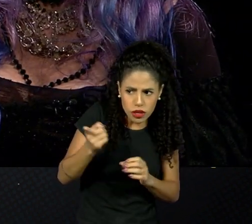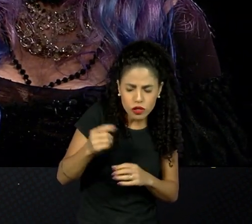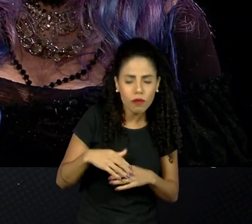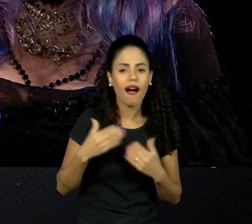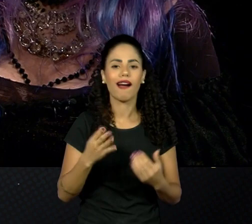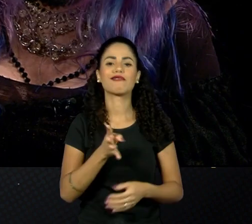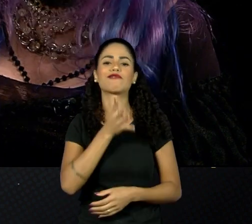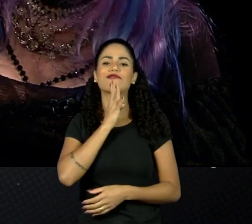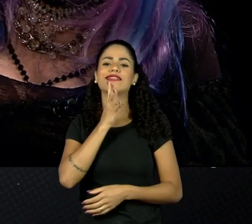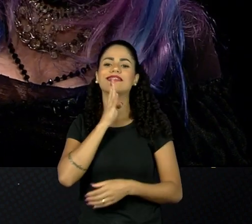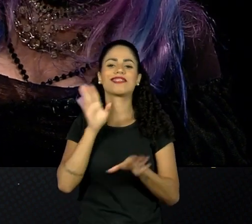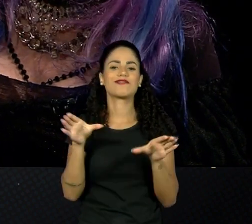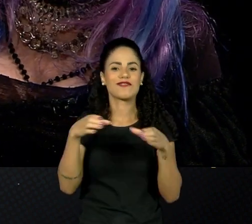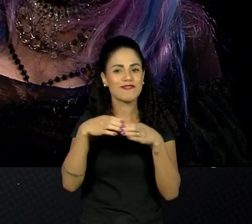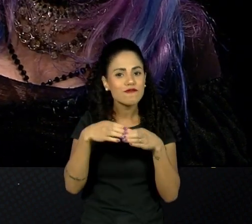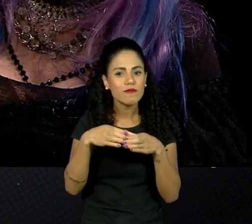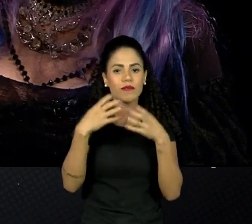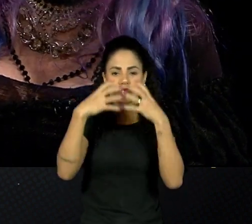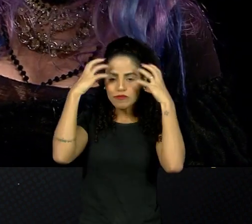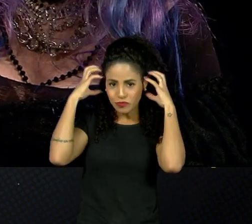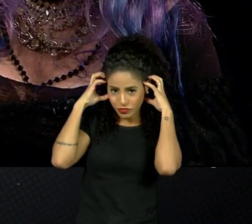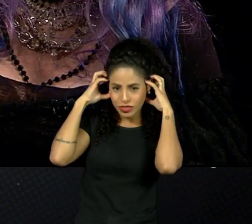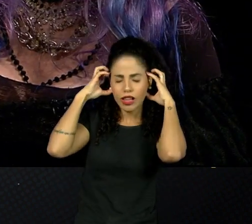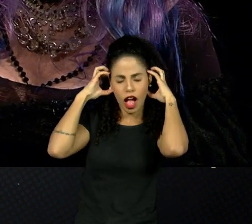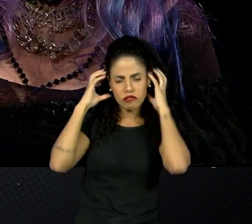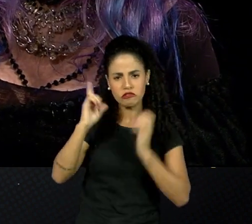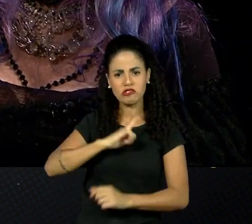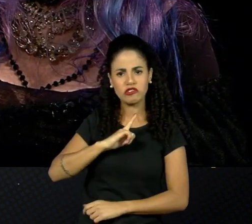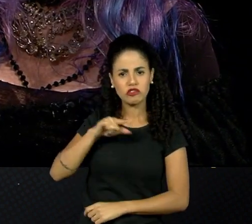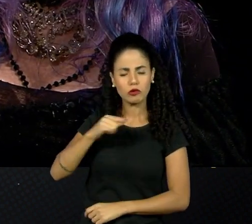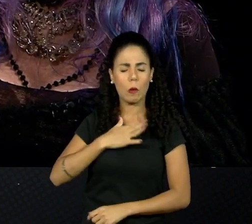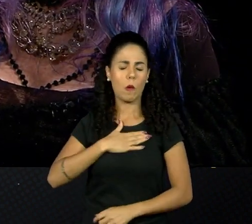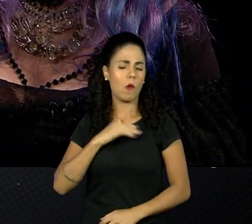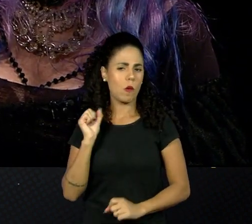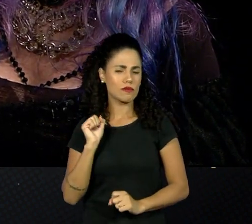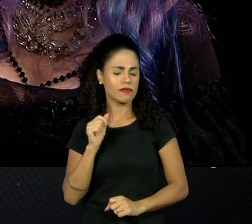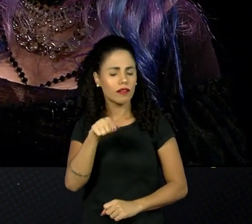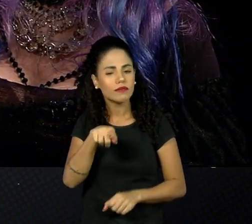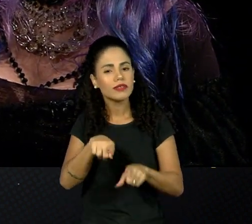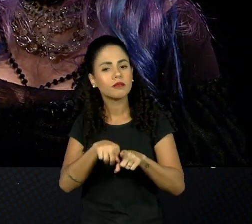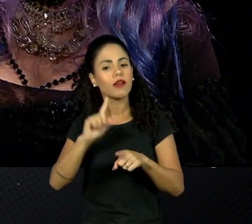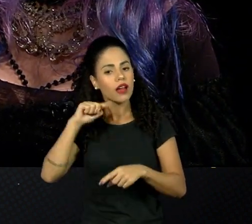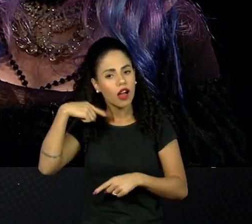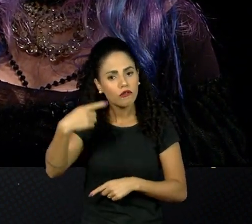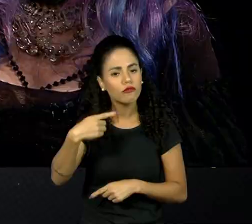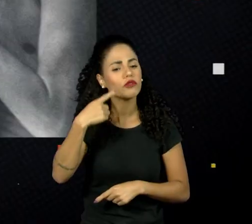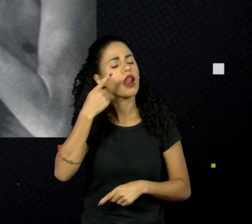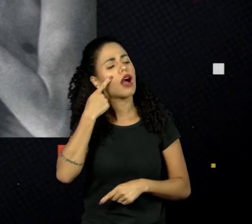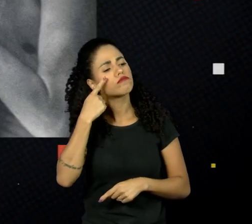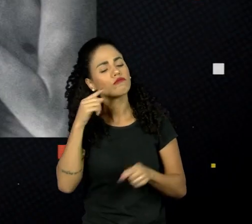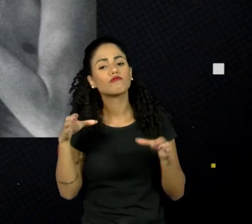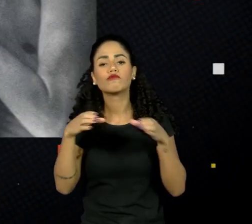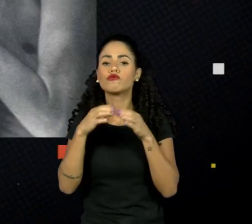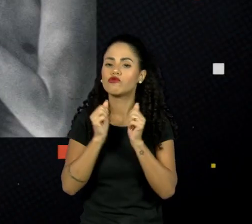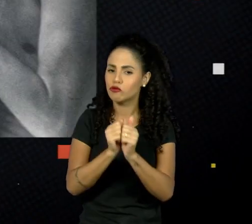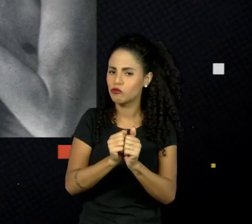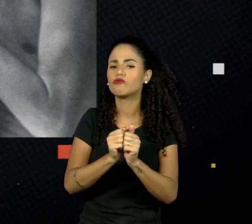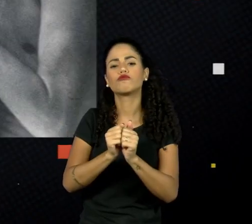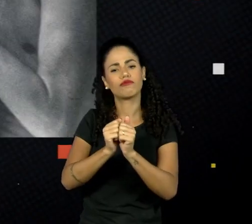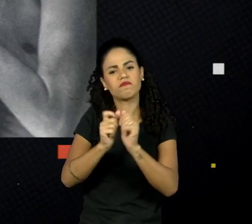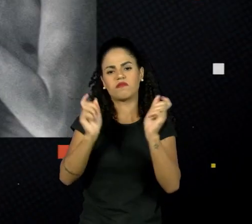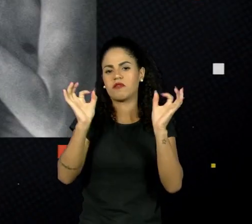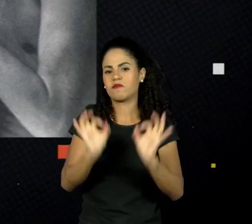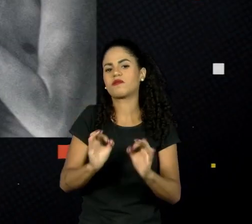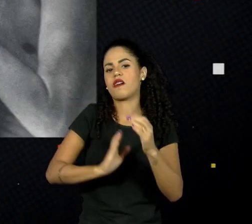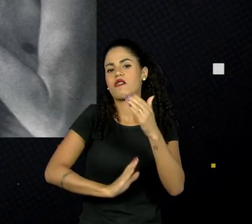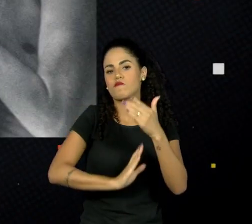Novos Baianos, que eu estava na rádio Ferro na Boneca, né? Eu adorava. No dia seguinte eu fui lá encontrar eles e deu certo. E